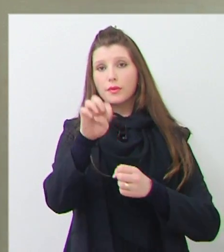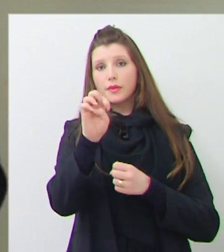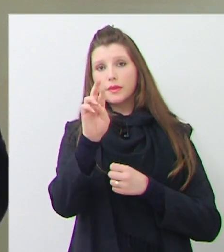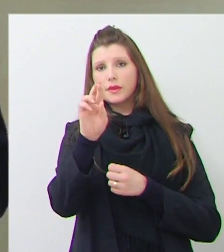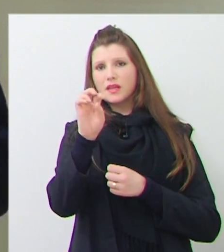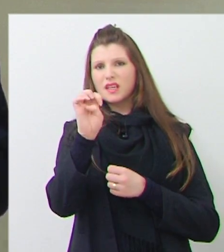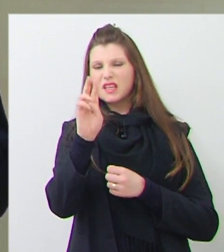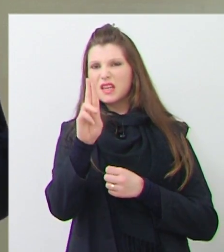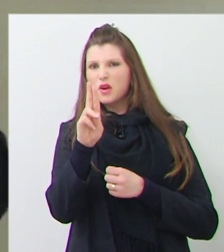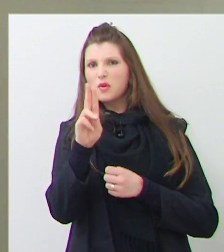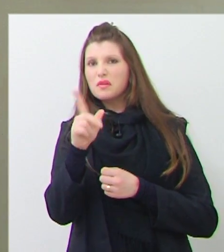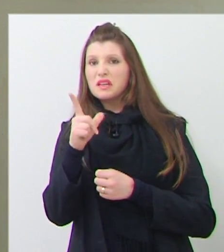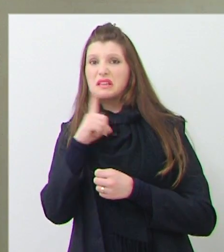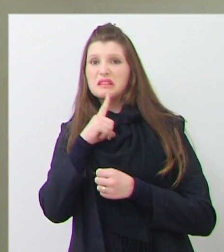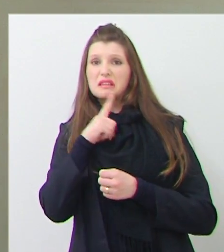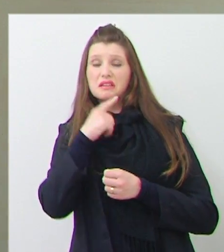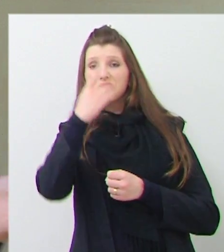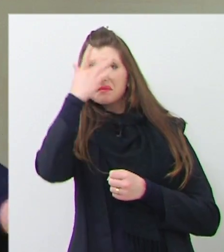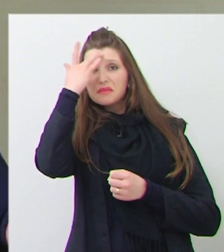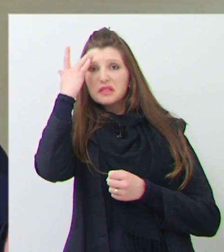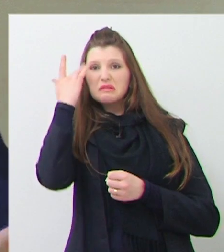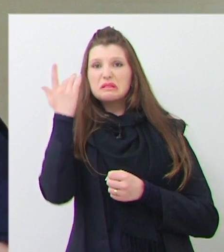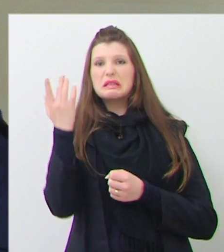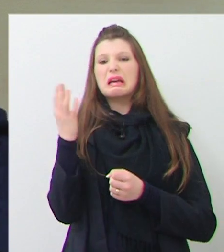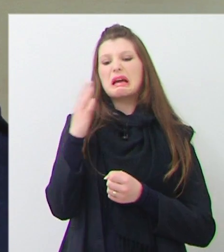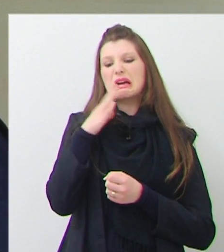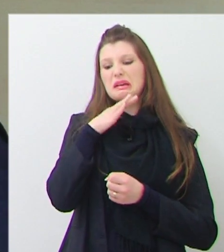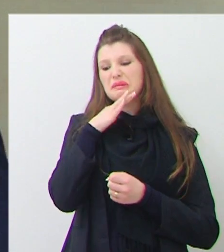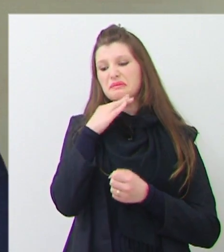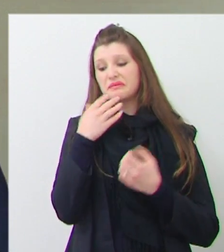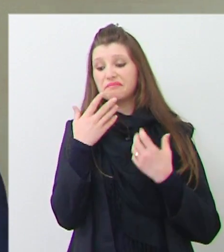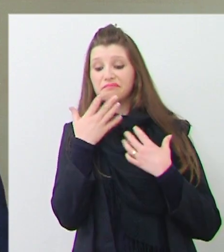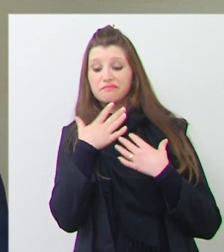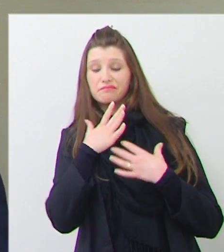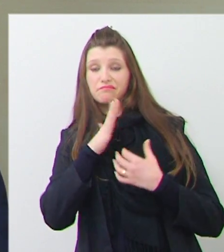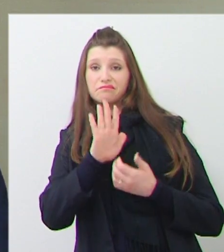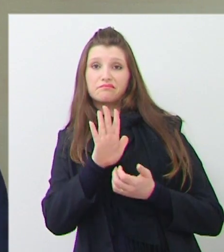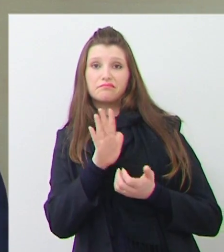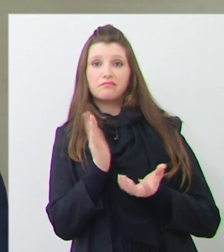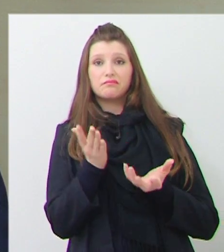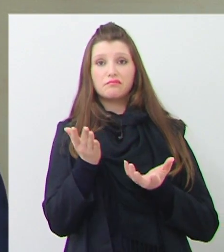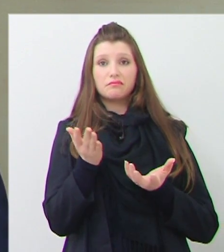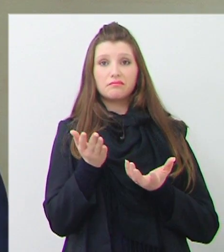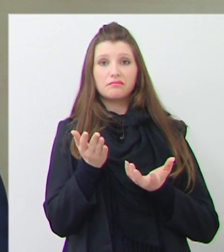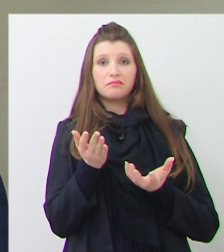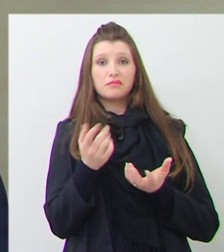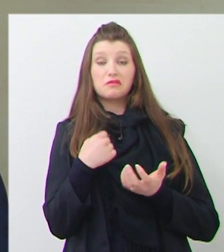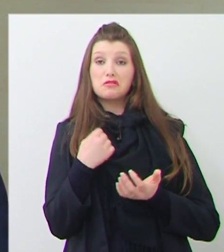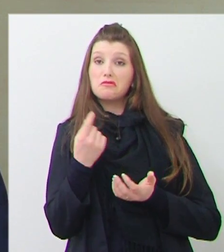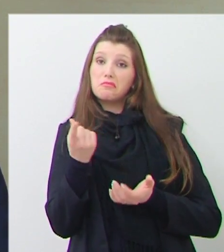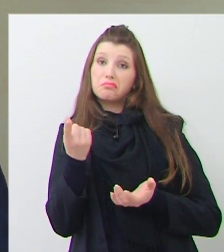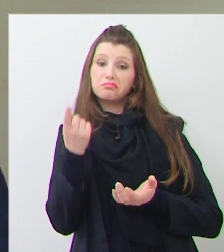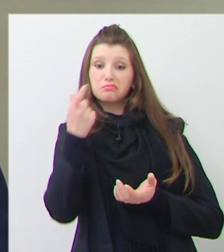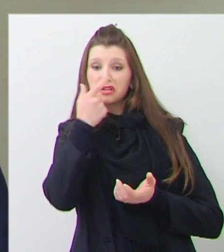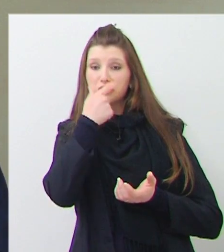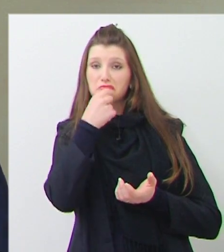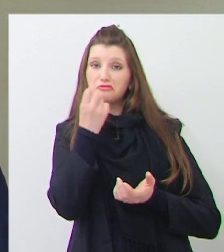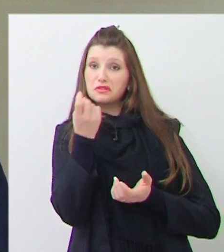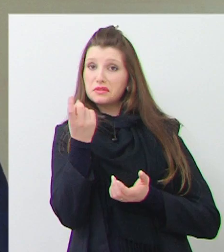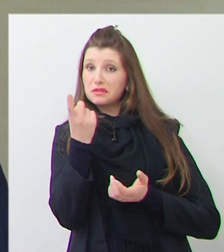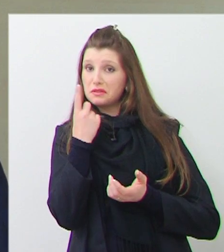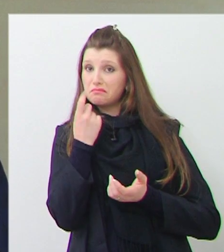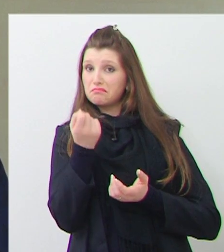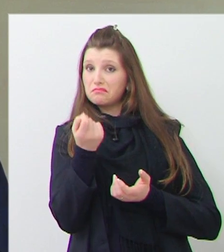um mal-estar em muitas pessoas, né? Mal-estar. Não sei por quê. Eu estranho, vereador Salesi, que um